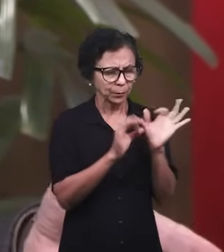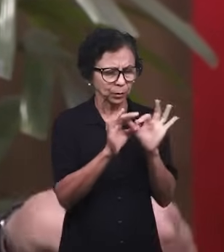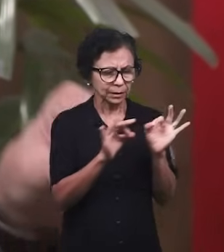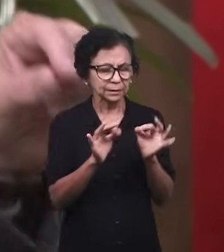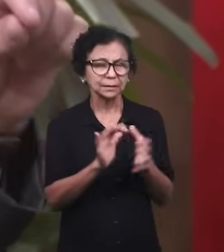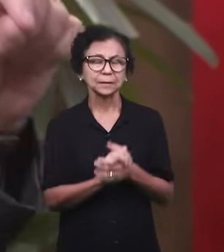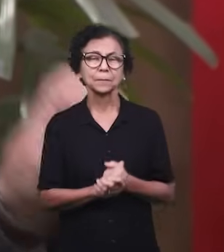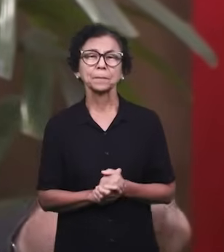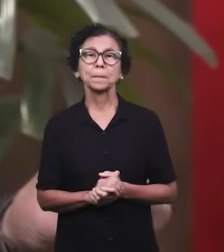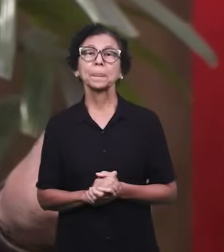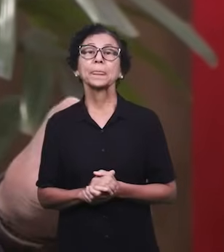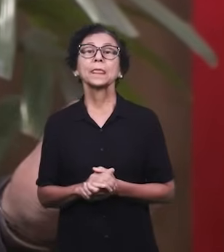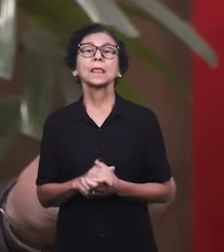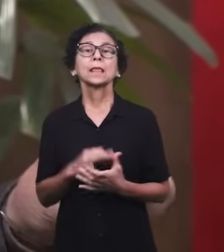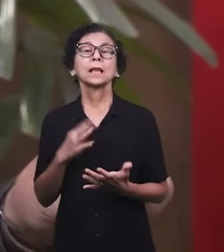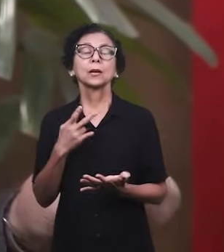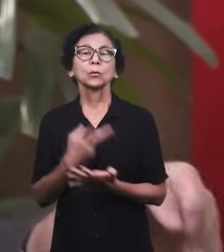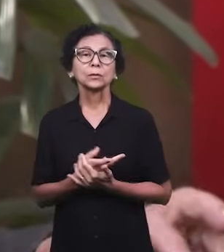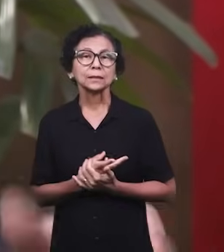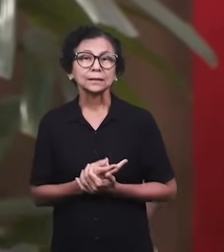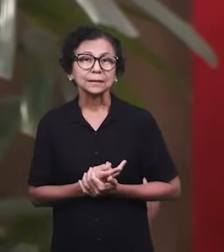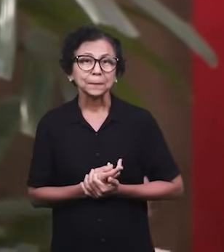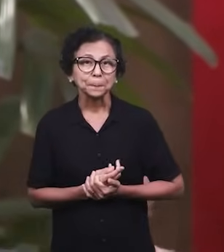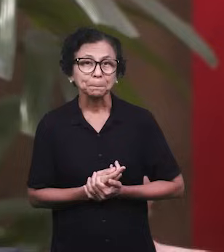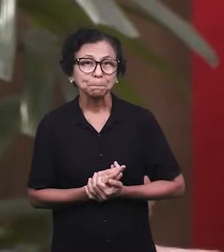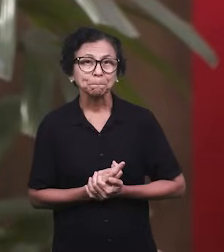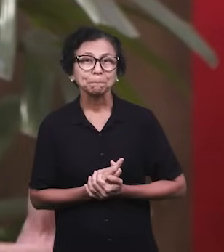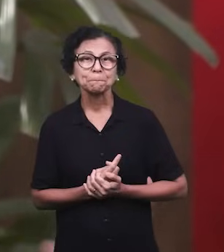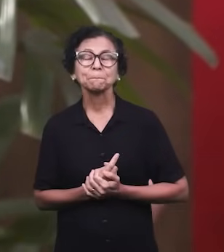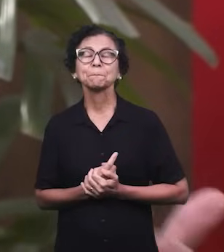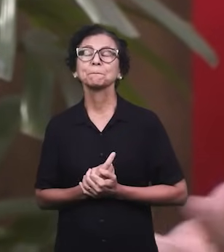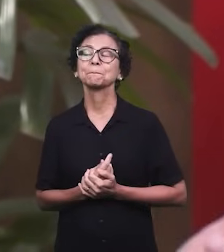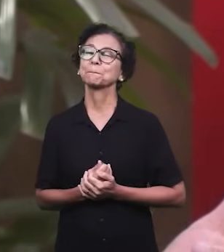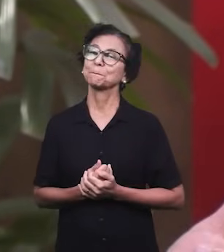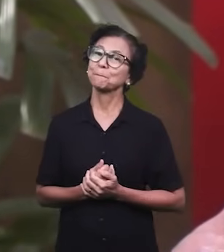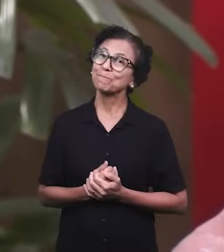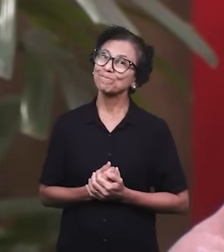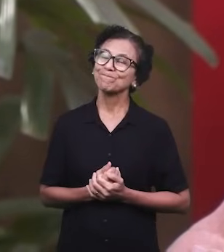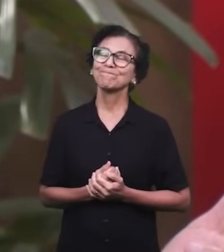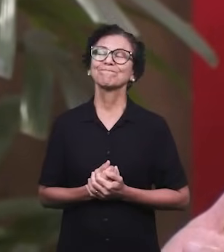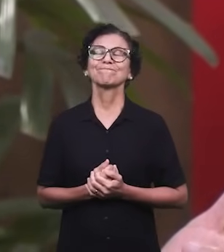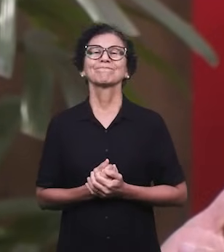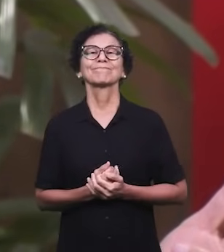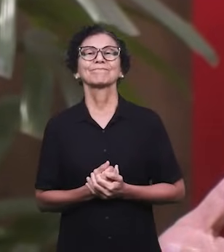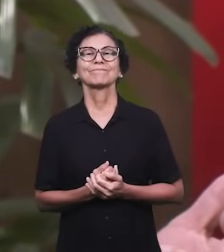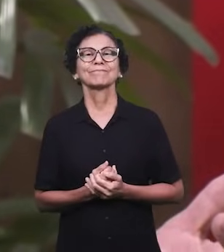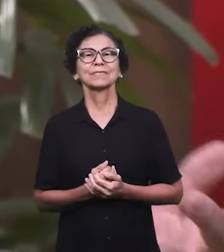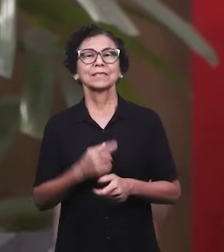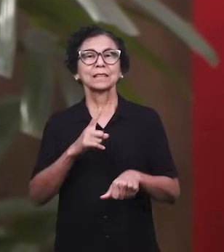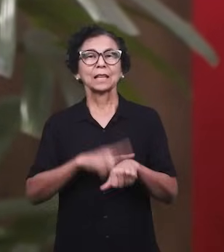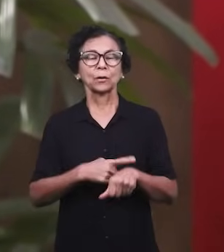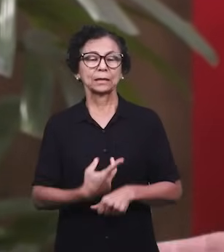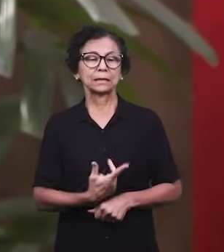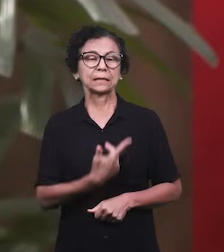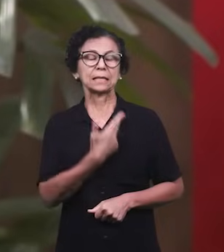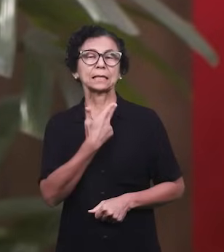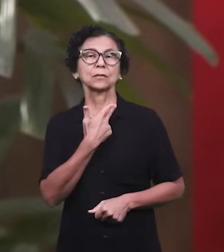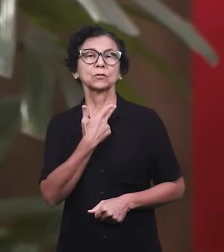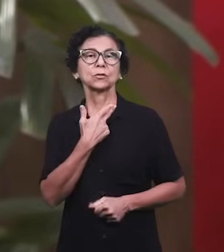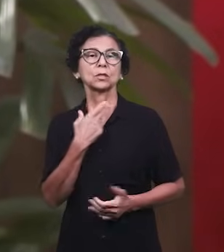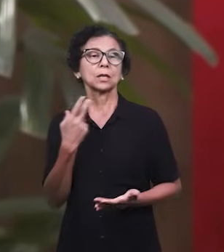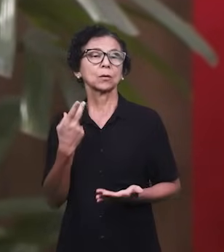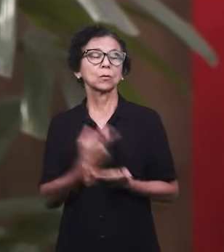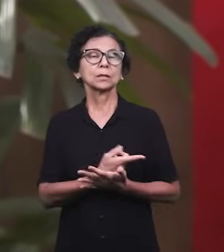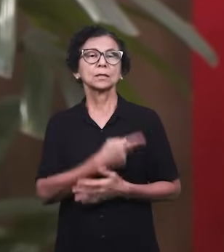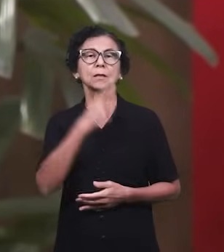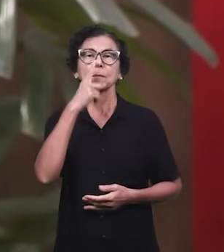uma falha técnica num equipamento. O equipamento deu um defeito, naquela hora que não podia dar o defeito, entendeu? E aquilo ali foi